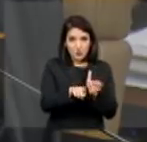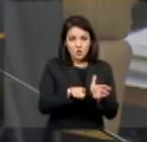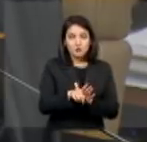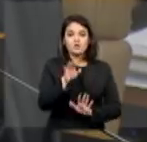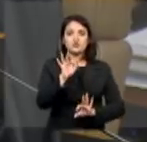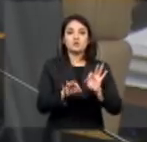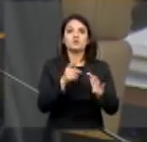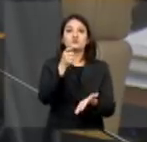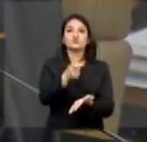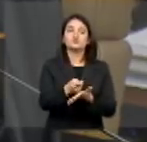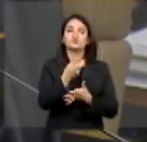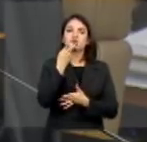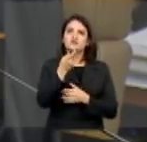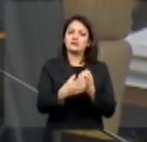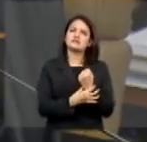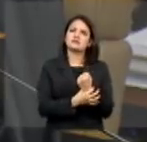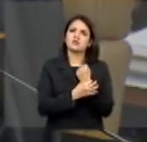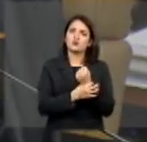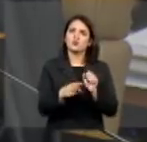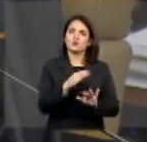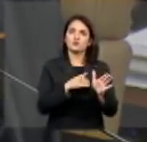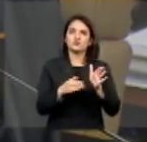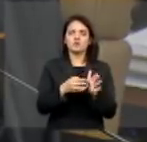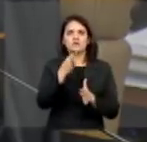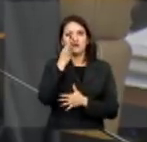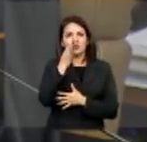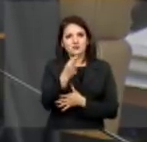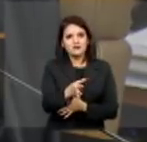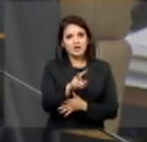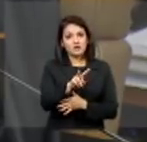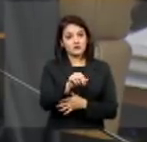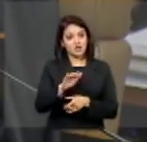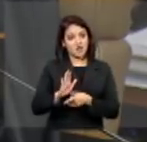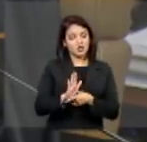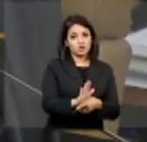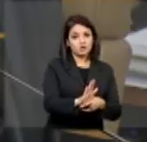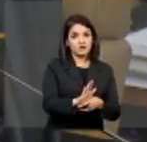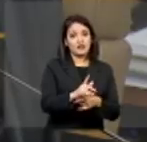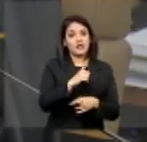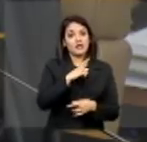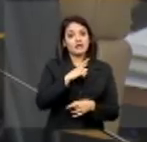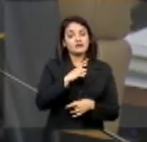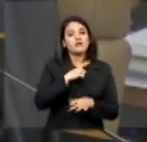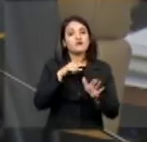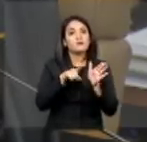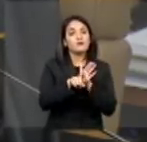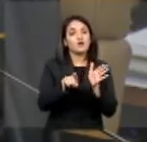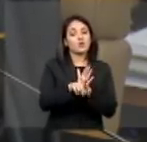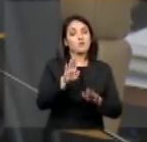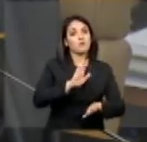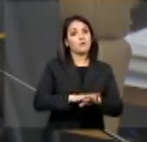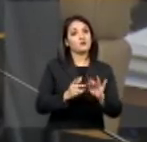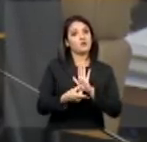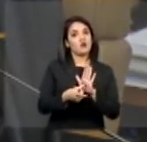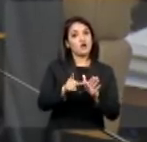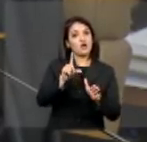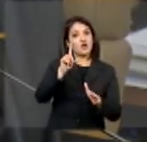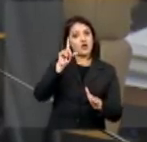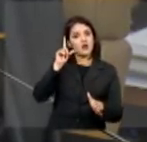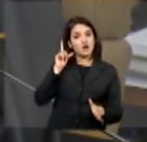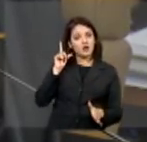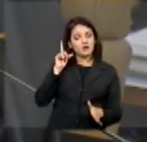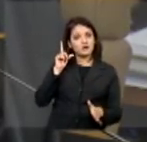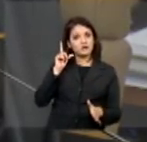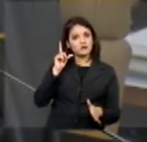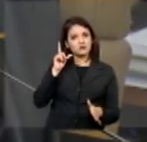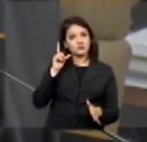que os acusados colaboradores fosse inquiridos em momento anterior aos co réus